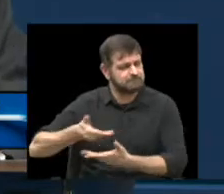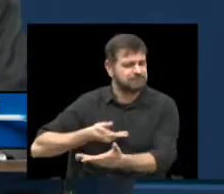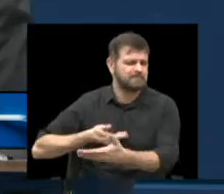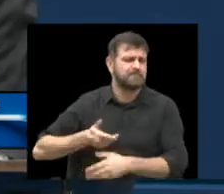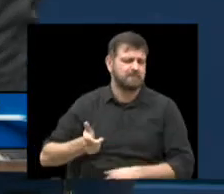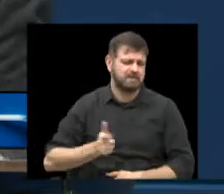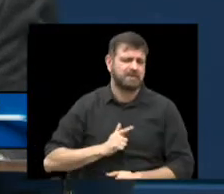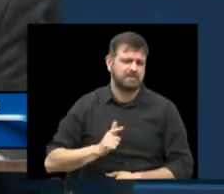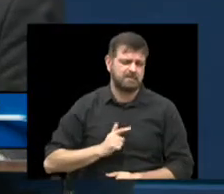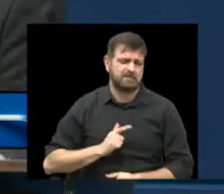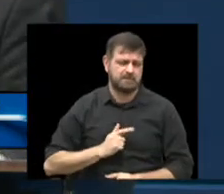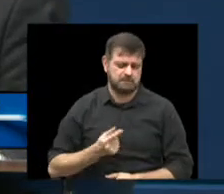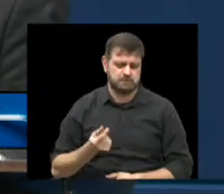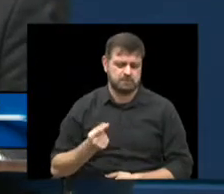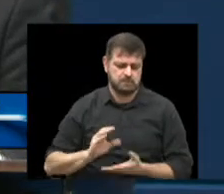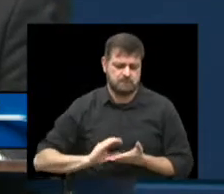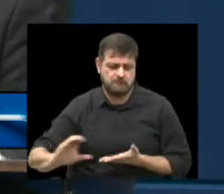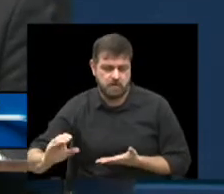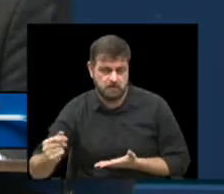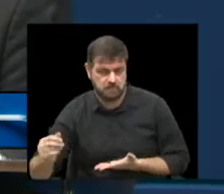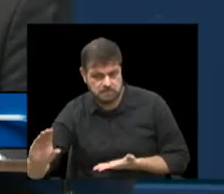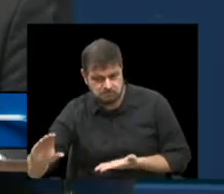e financeiramente.